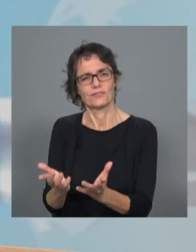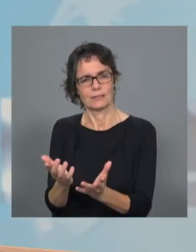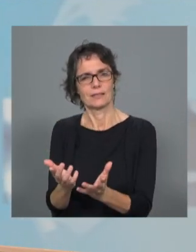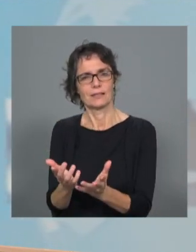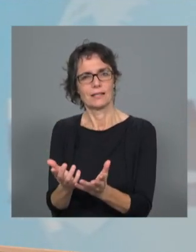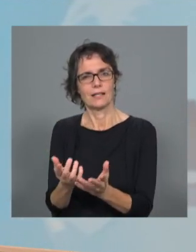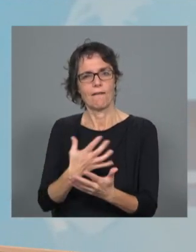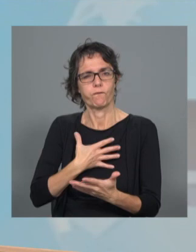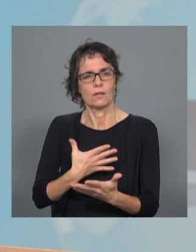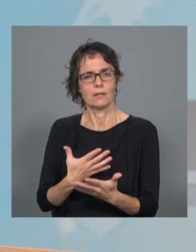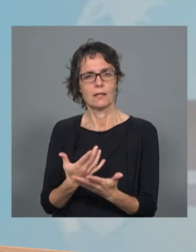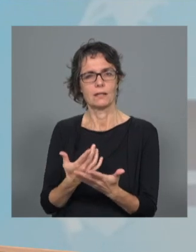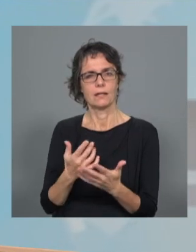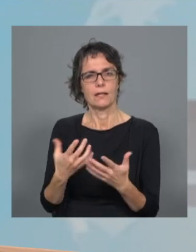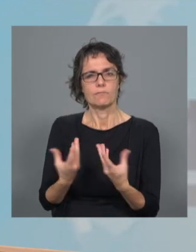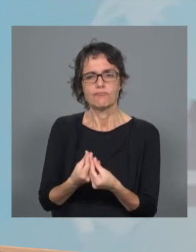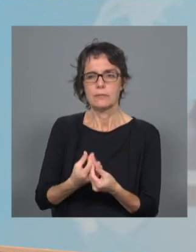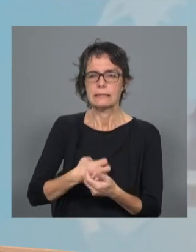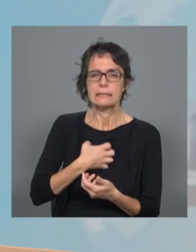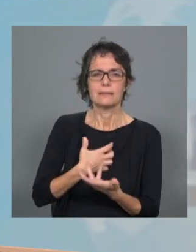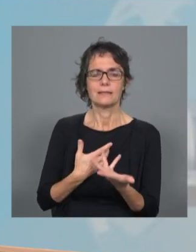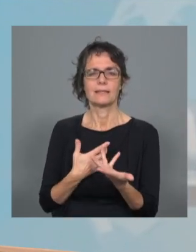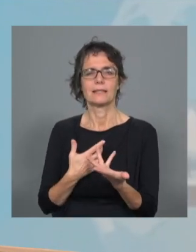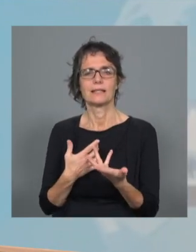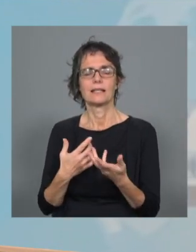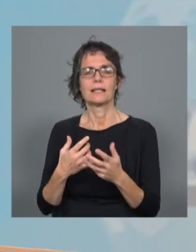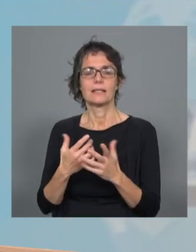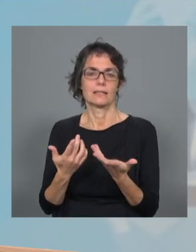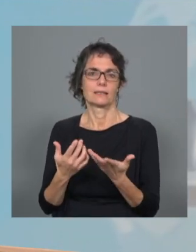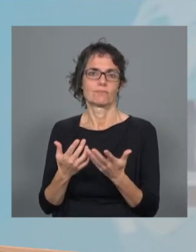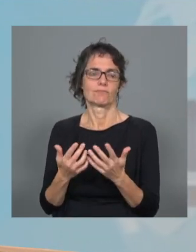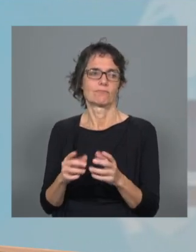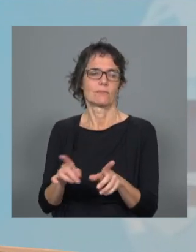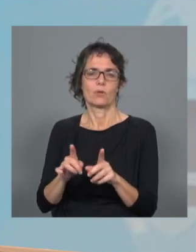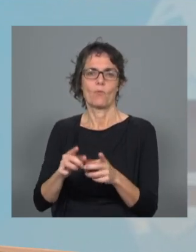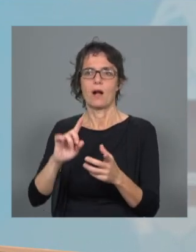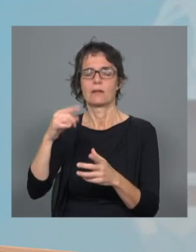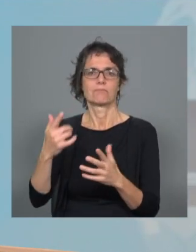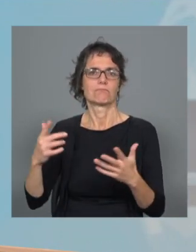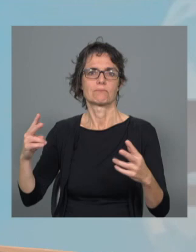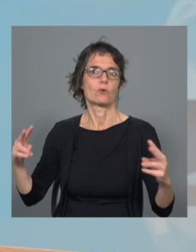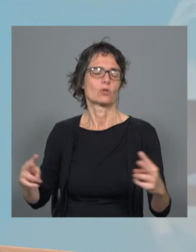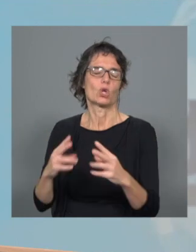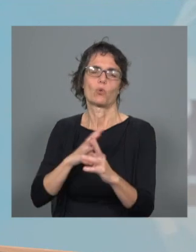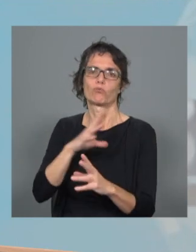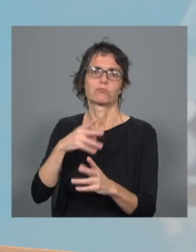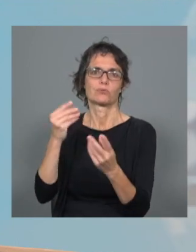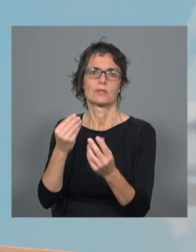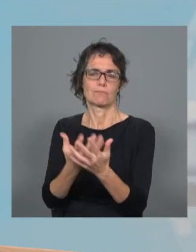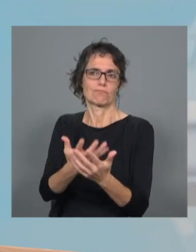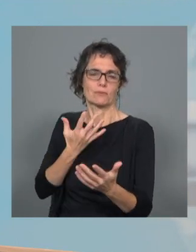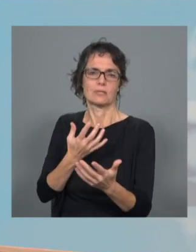esta vigília, já muito ao estilo das grandes jornadas mundiais, também tem essa intencionalidade de